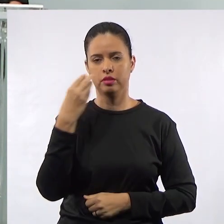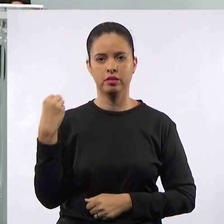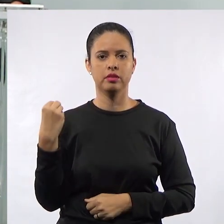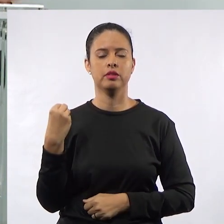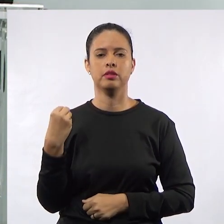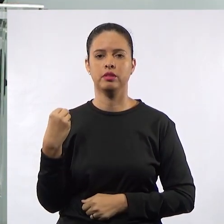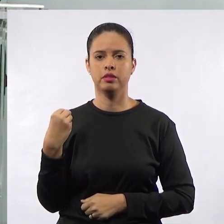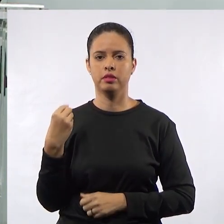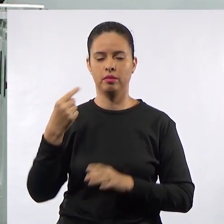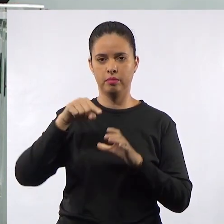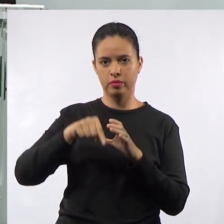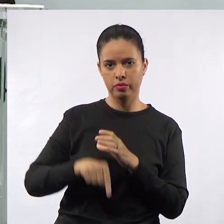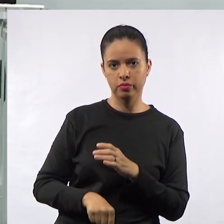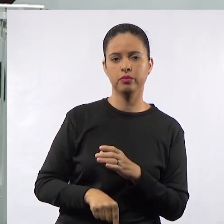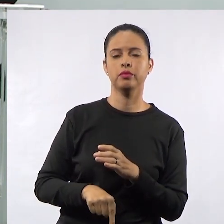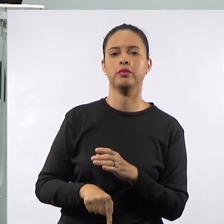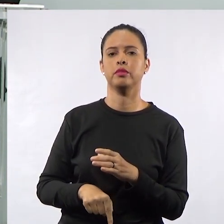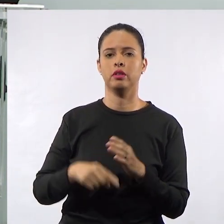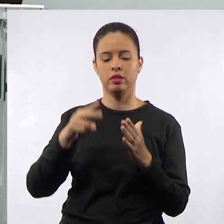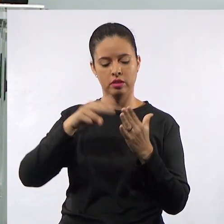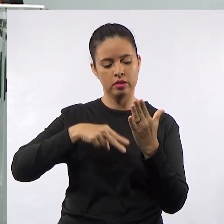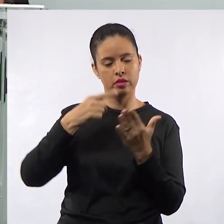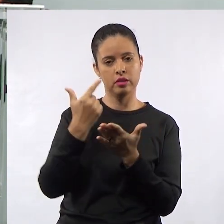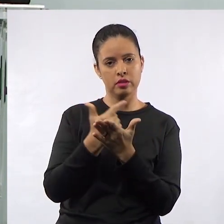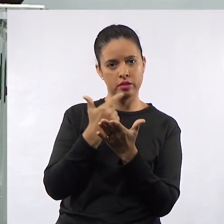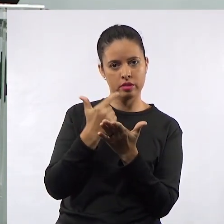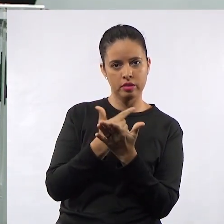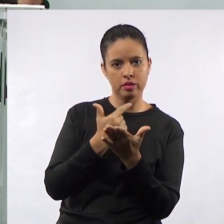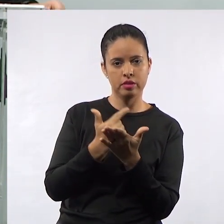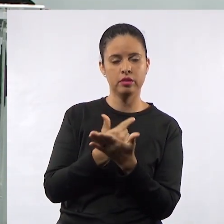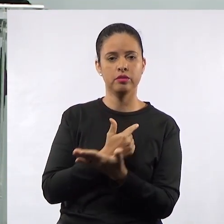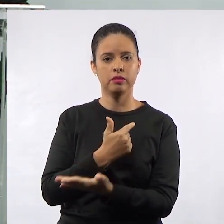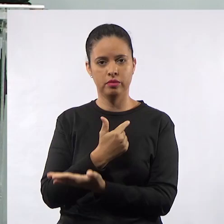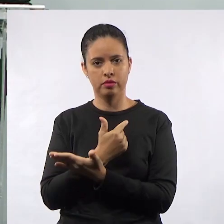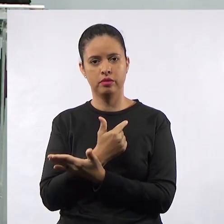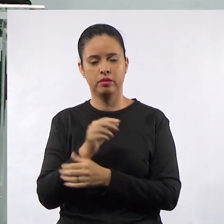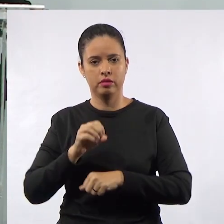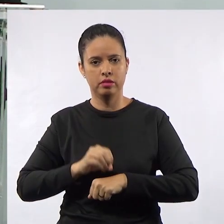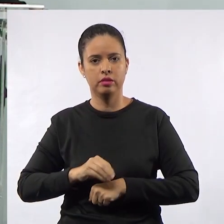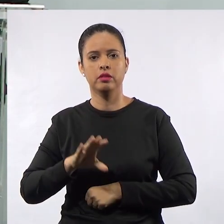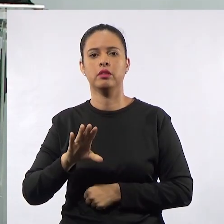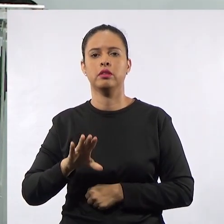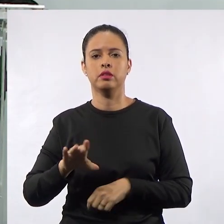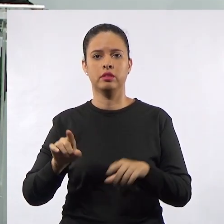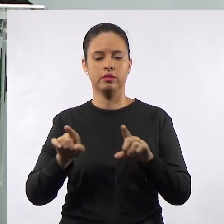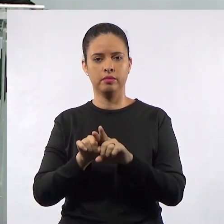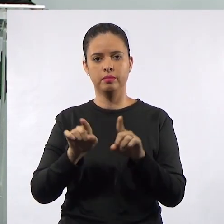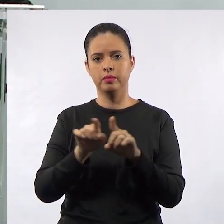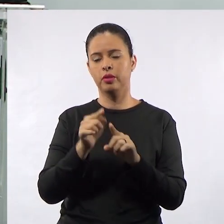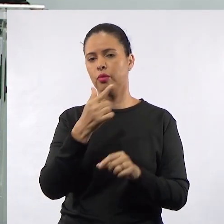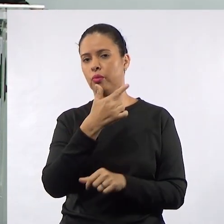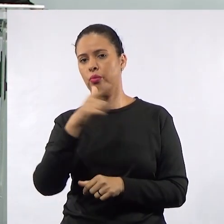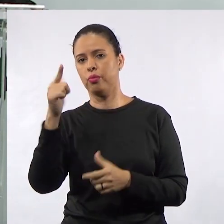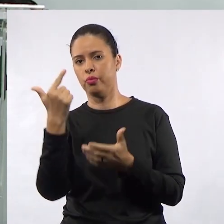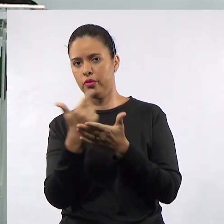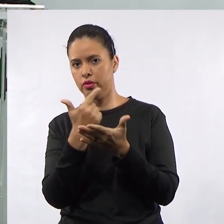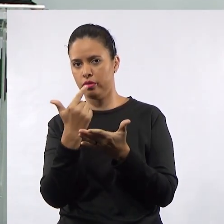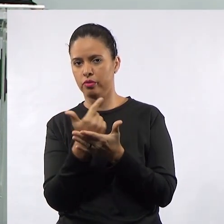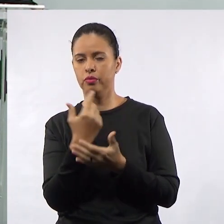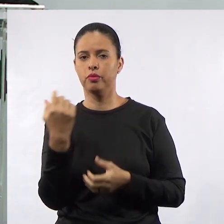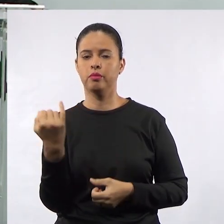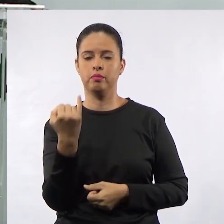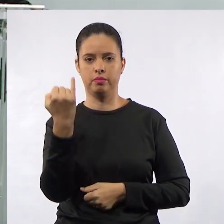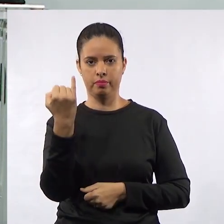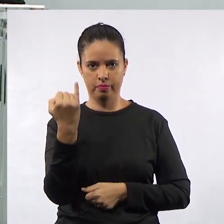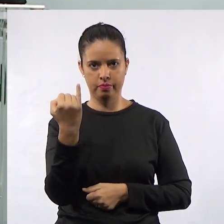não esqueça eu conto com você se aprofunde Leia o livro aí da Elizabeth vida e que foi indicado também o outro livro também